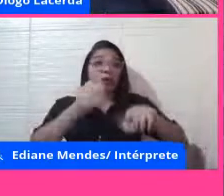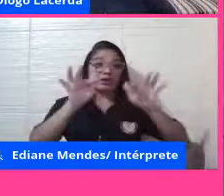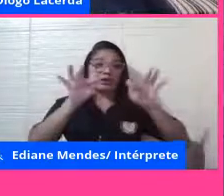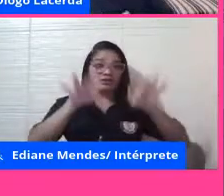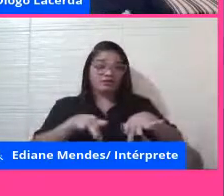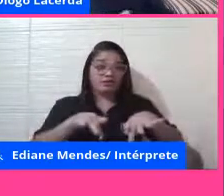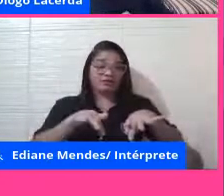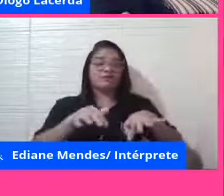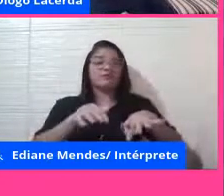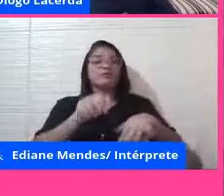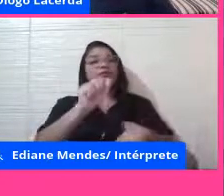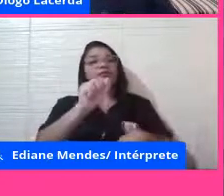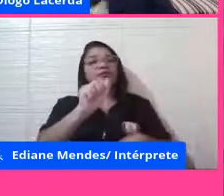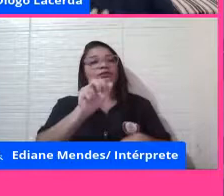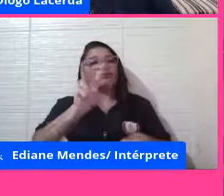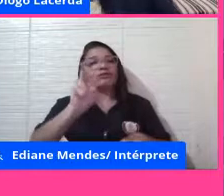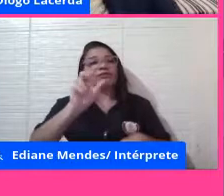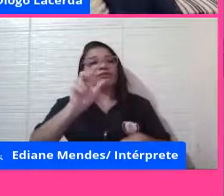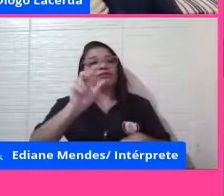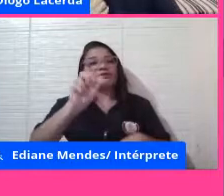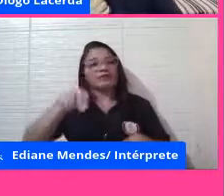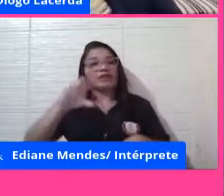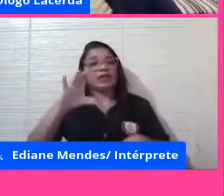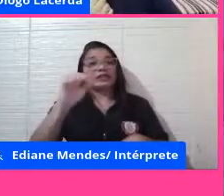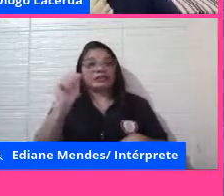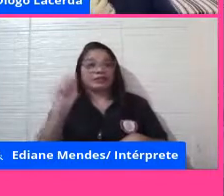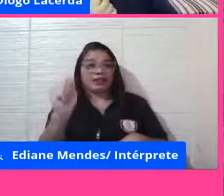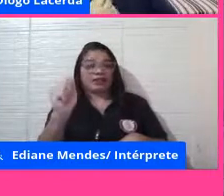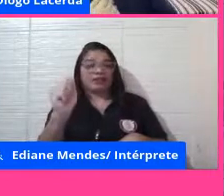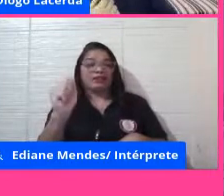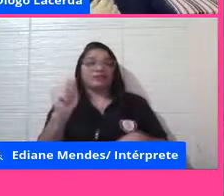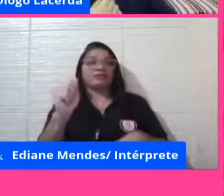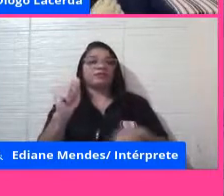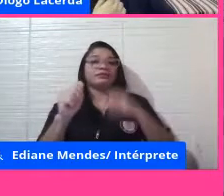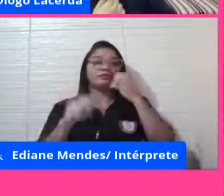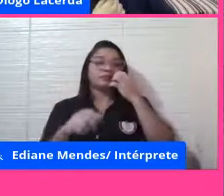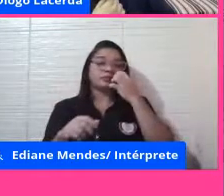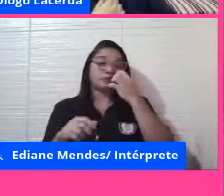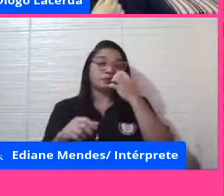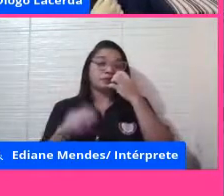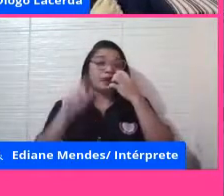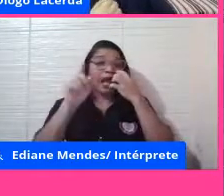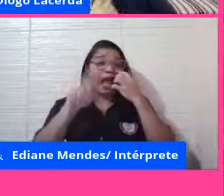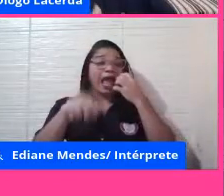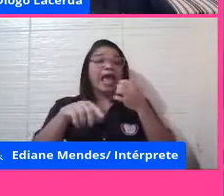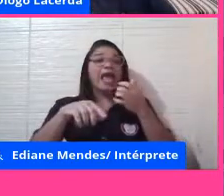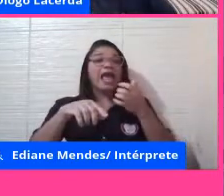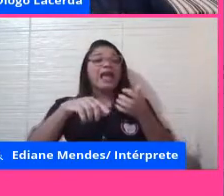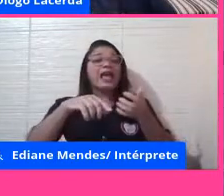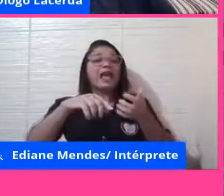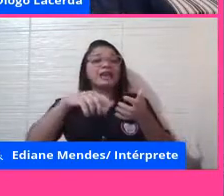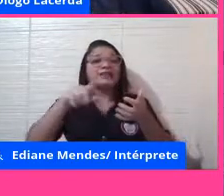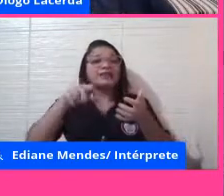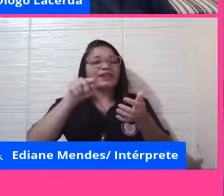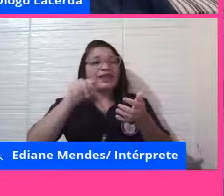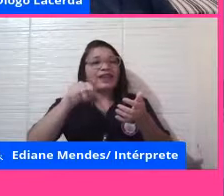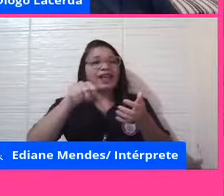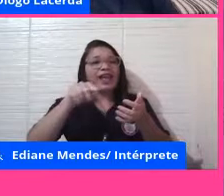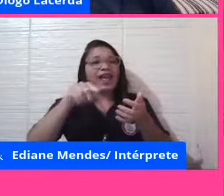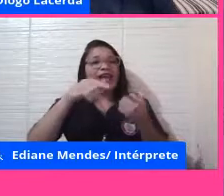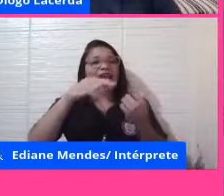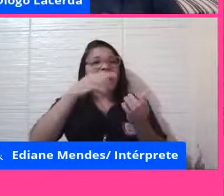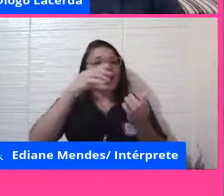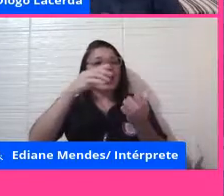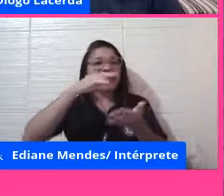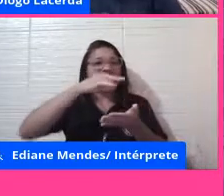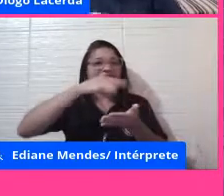nosso bendito software, que é o software, que é o arquivo não, que é o Design Spark